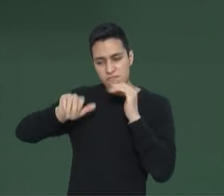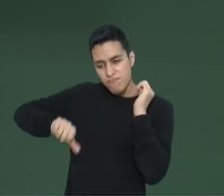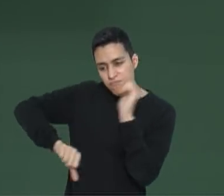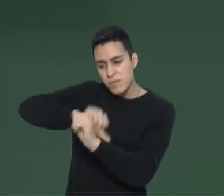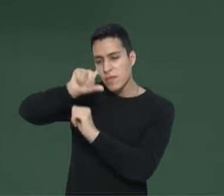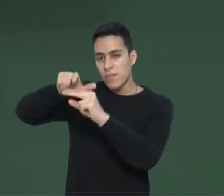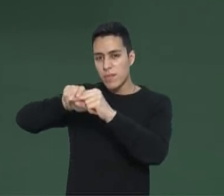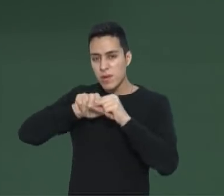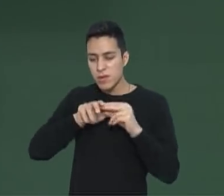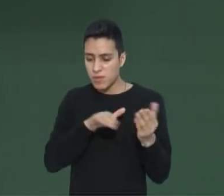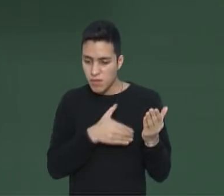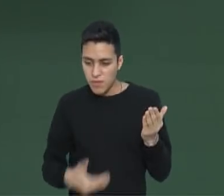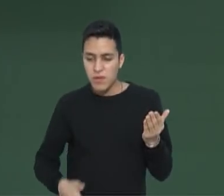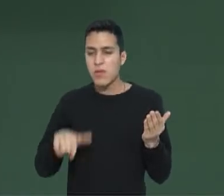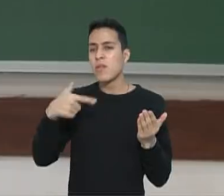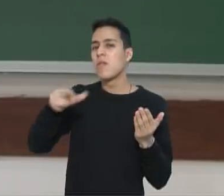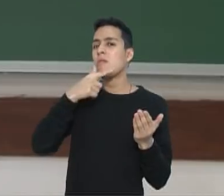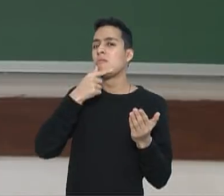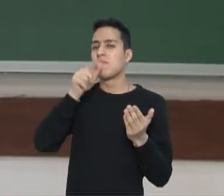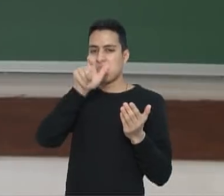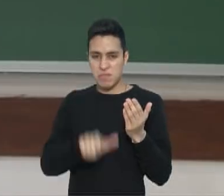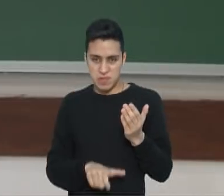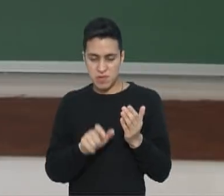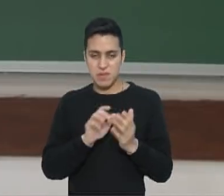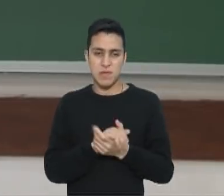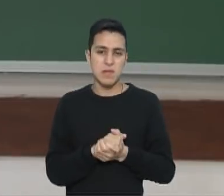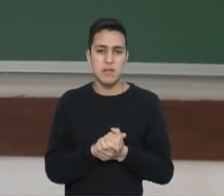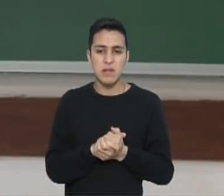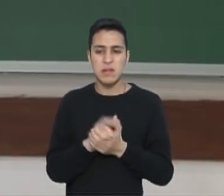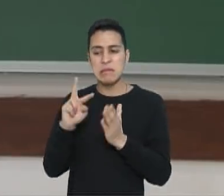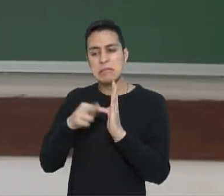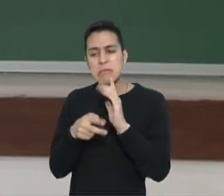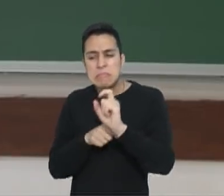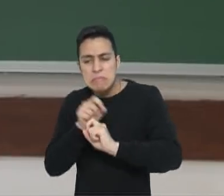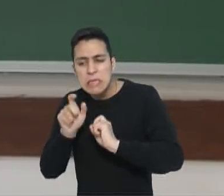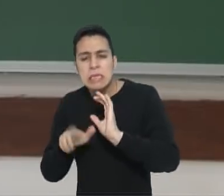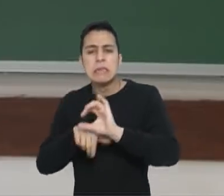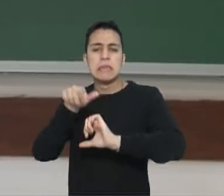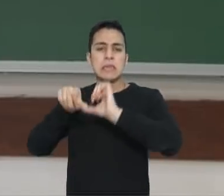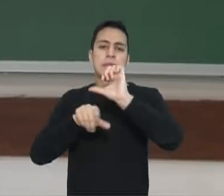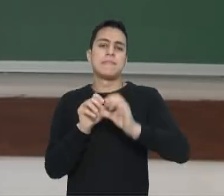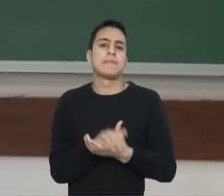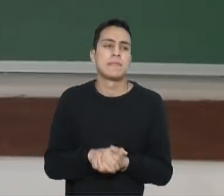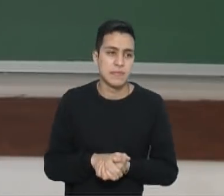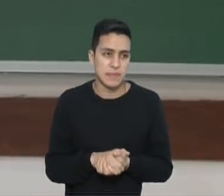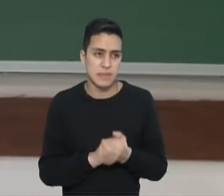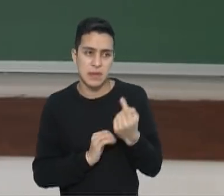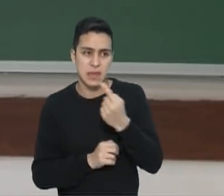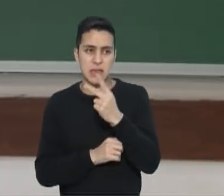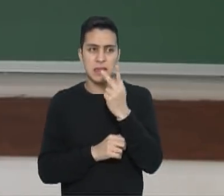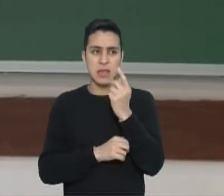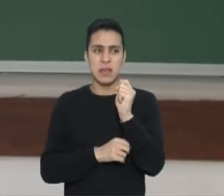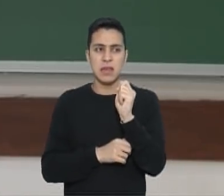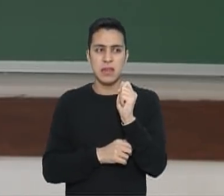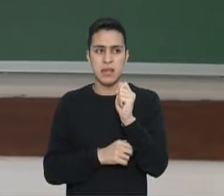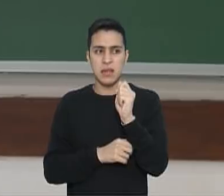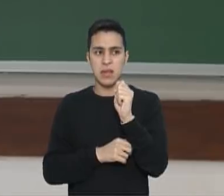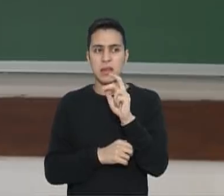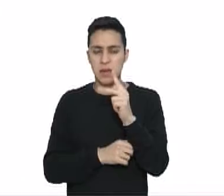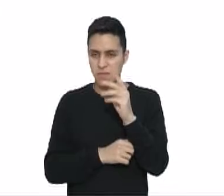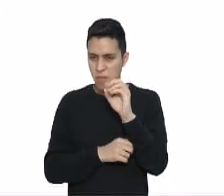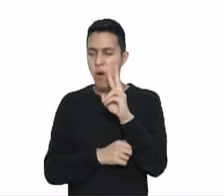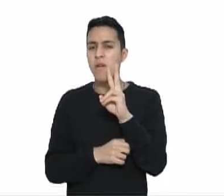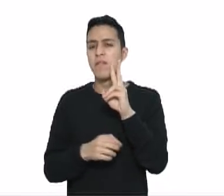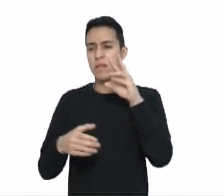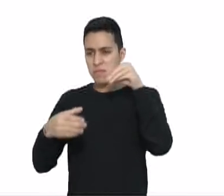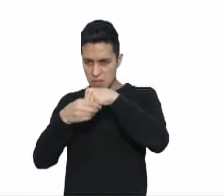com o governo de Mikhail Gorbachev em 85, sinais dos tempos de mudança. Karpov era um comunista convicto, membro do Partido